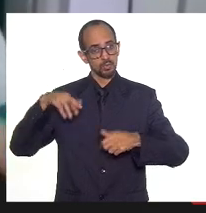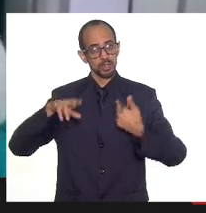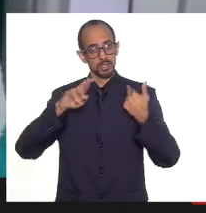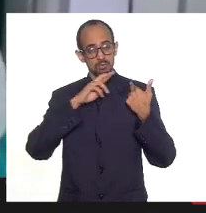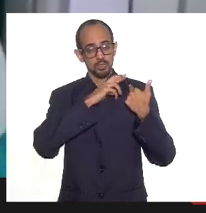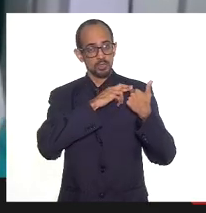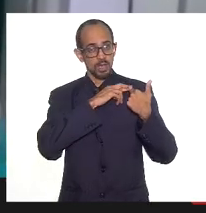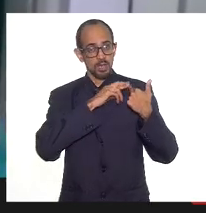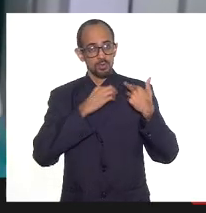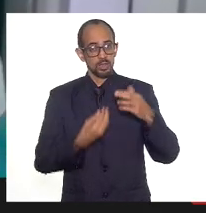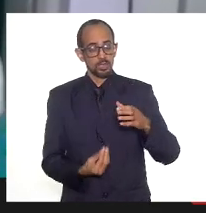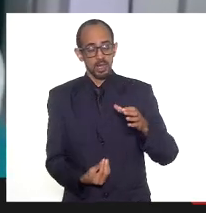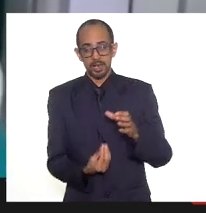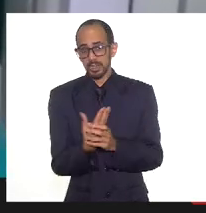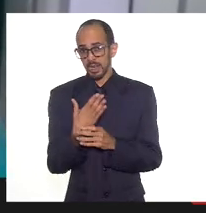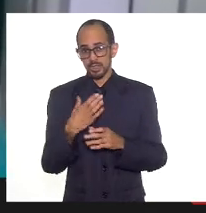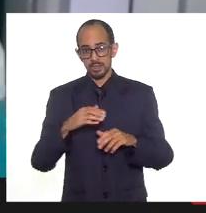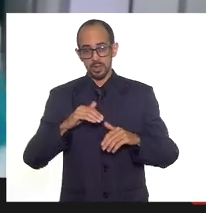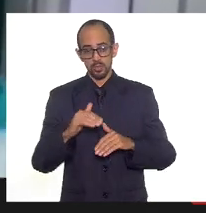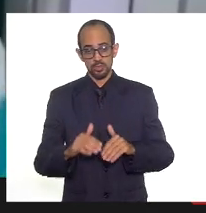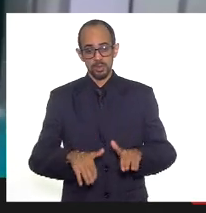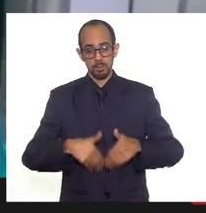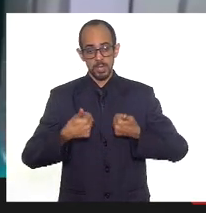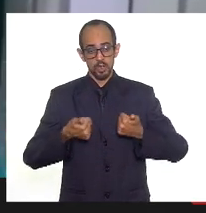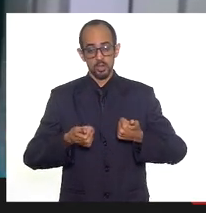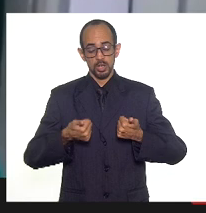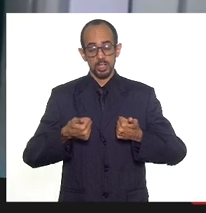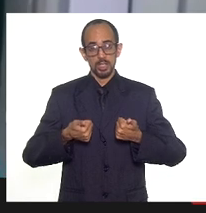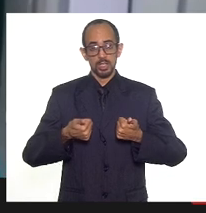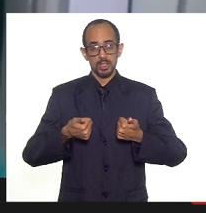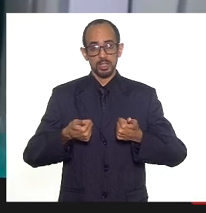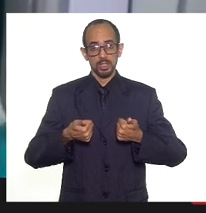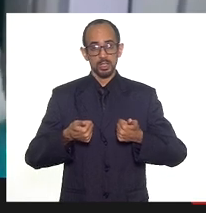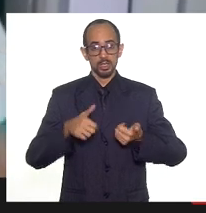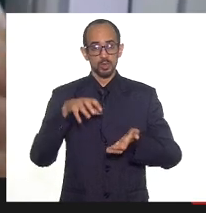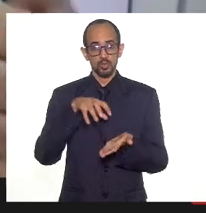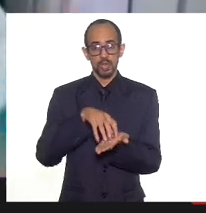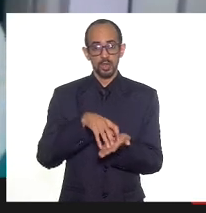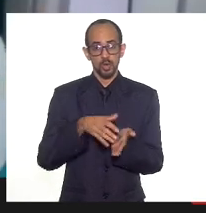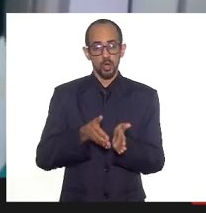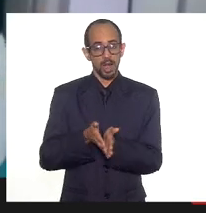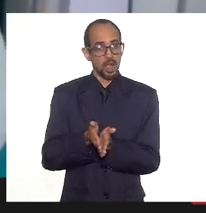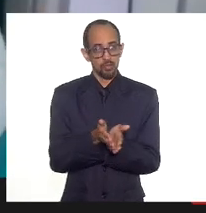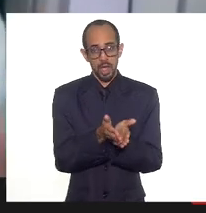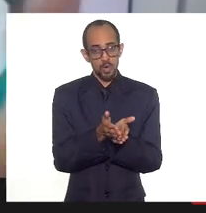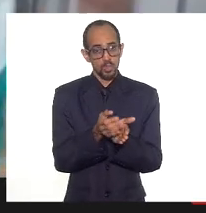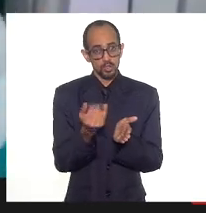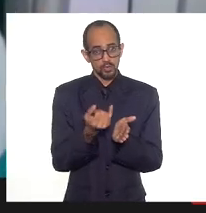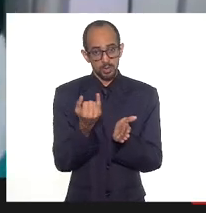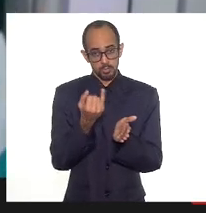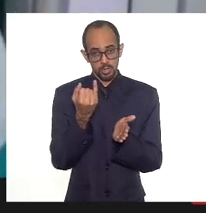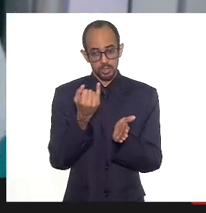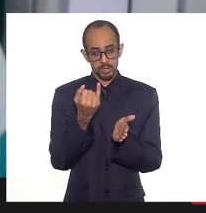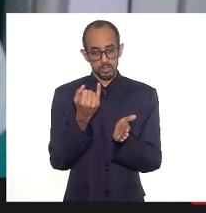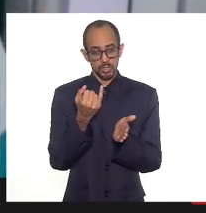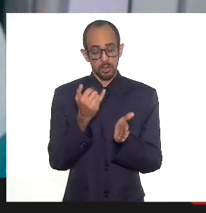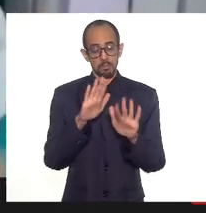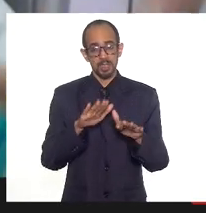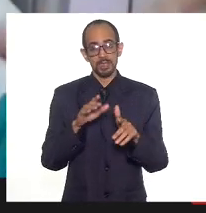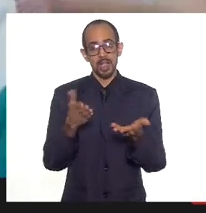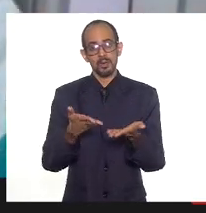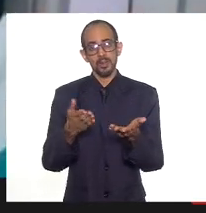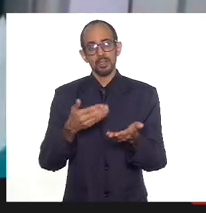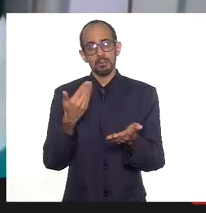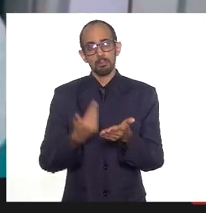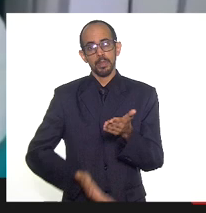pelo soerguimento de um setor, que é o setor naval, que estava morto novamente. Né? E isso foi muito importante. A gente perde isso, a